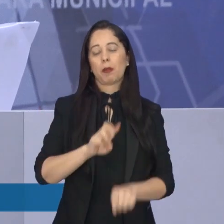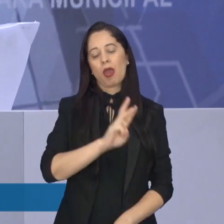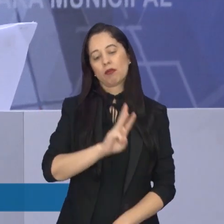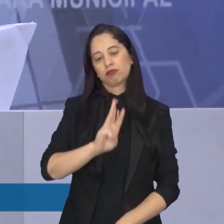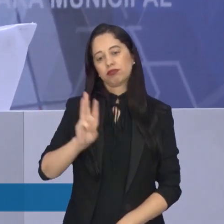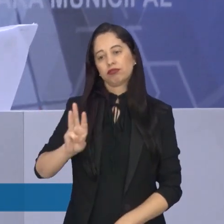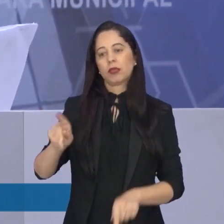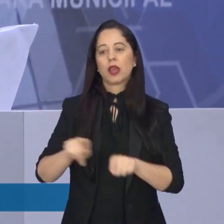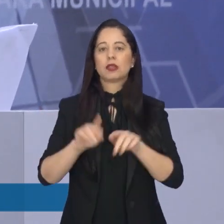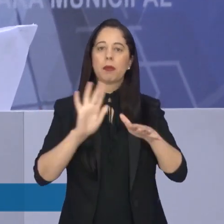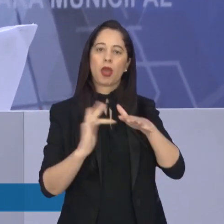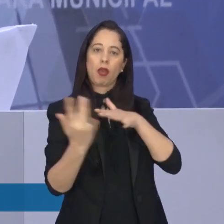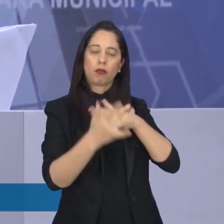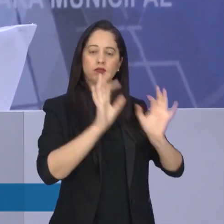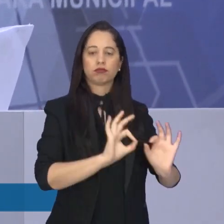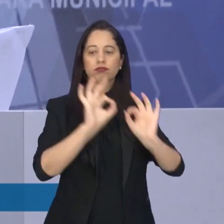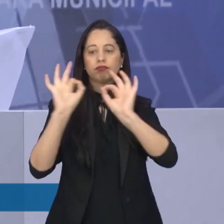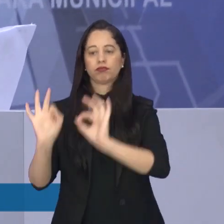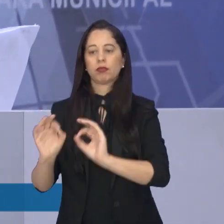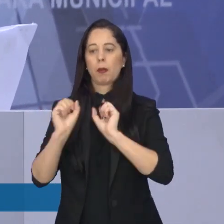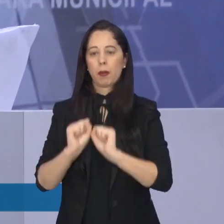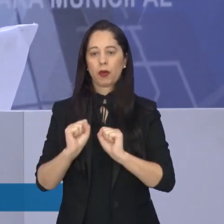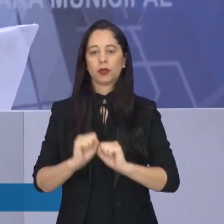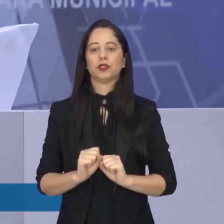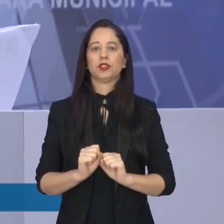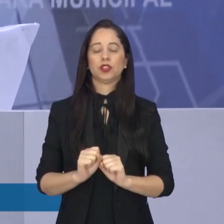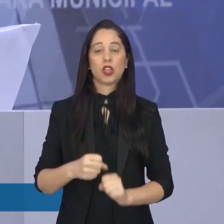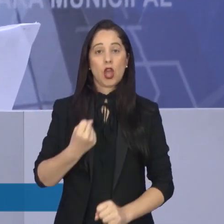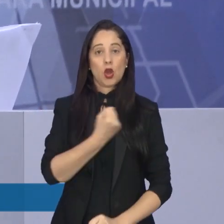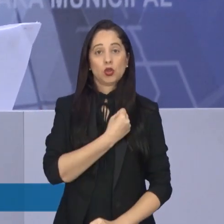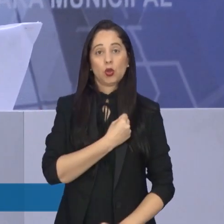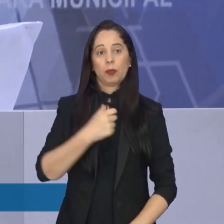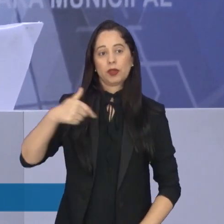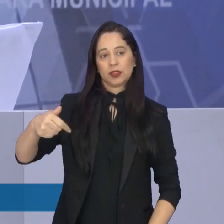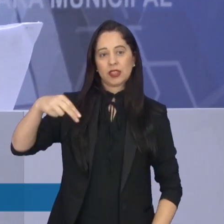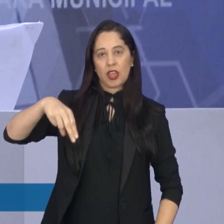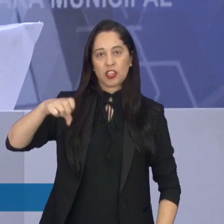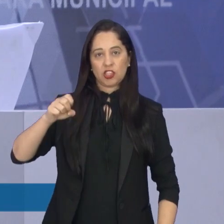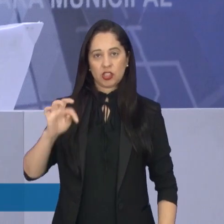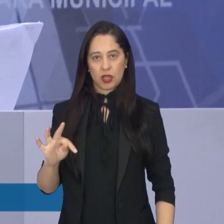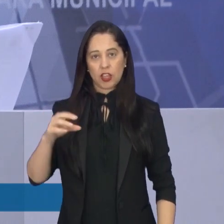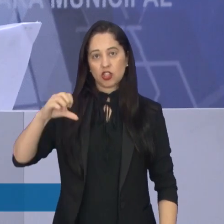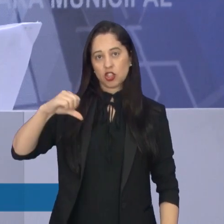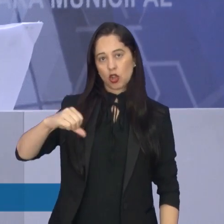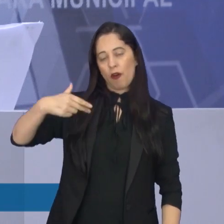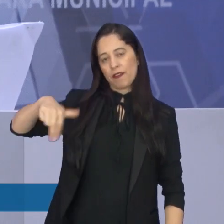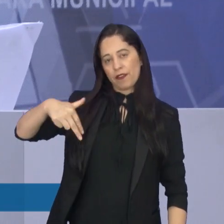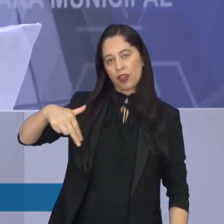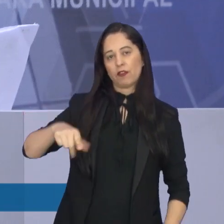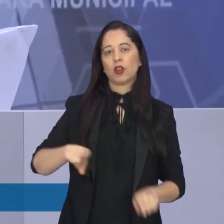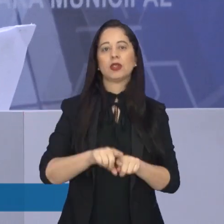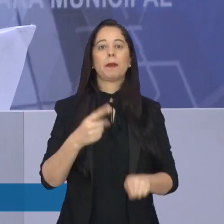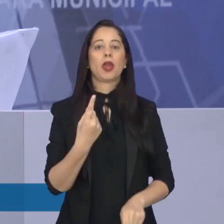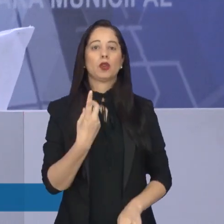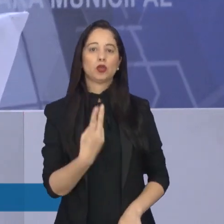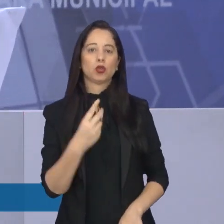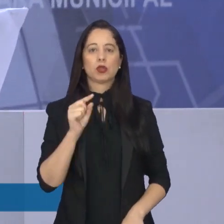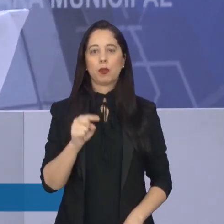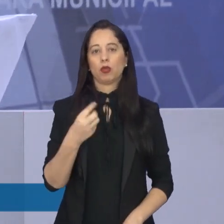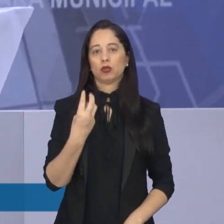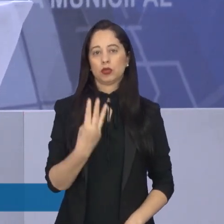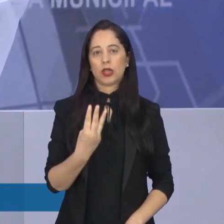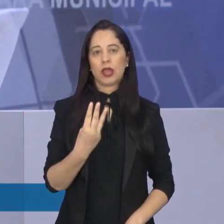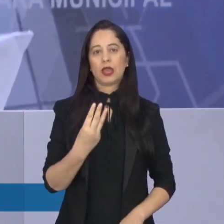redes sociais da Câmara Municipal, canal 7 da NET, 9 da Vivo e 12.3 do canal